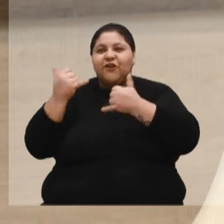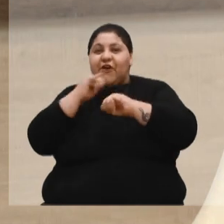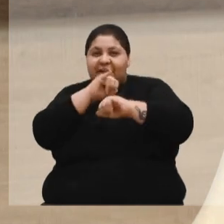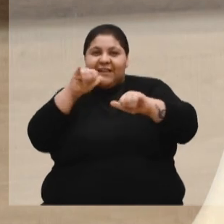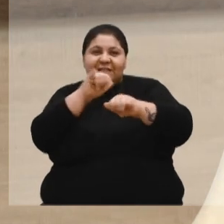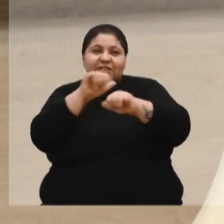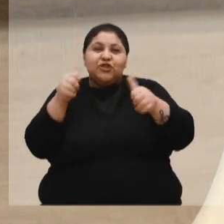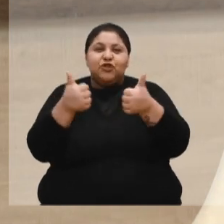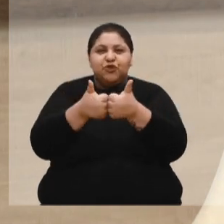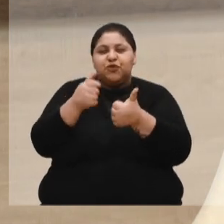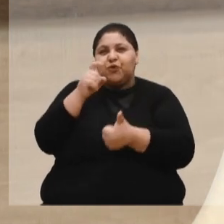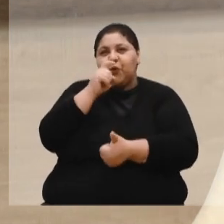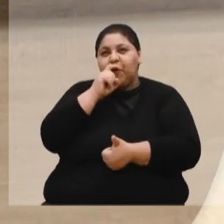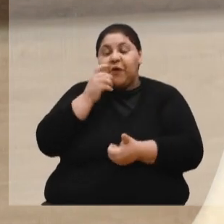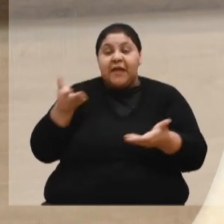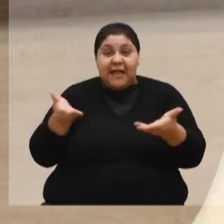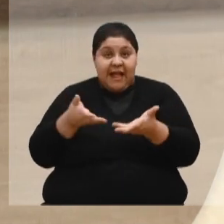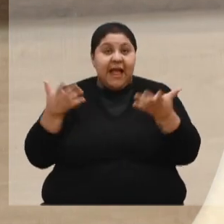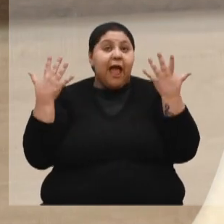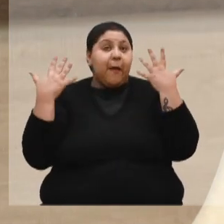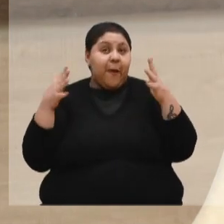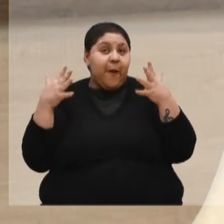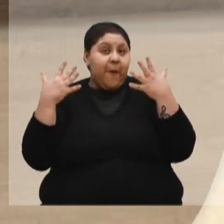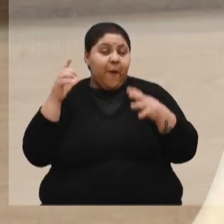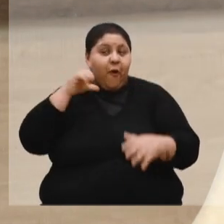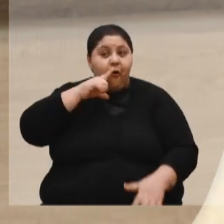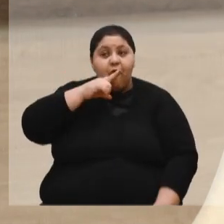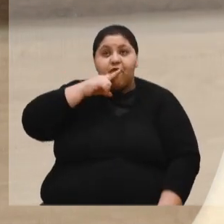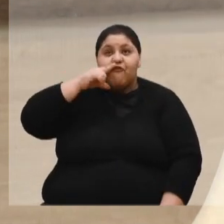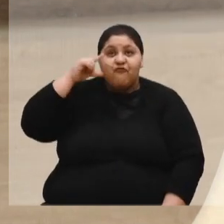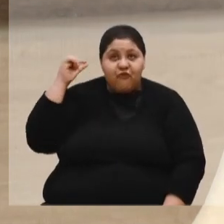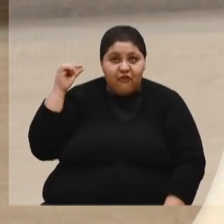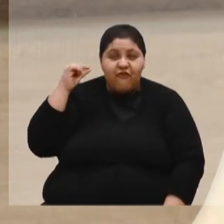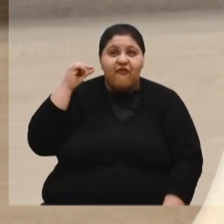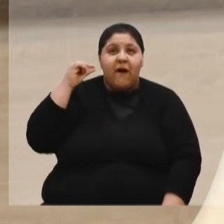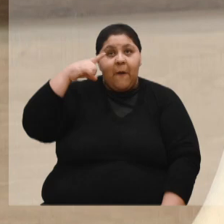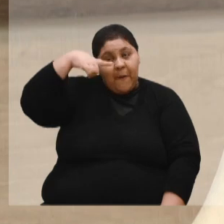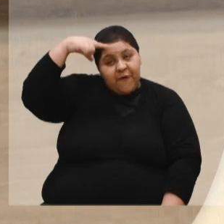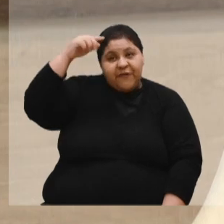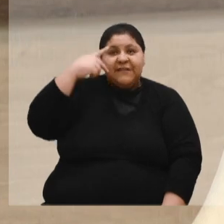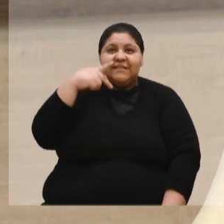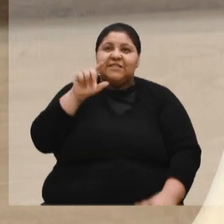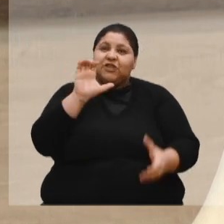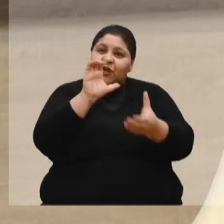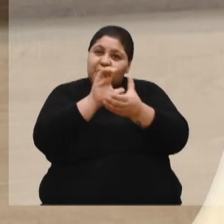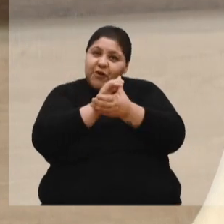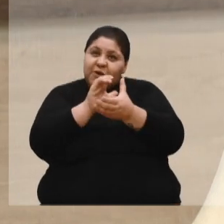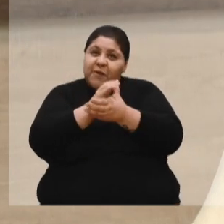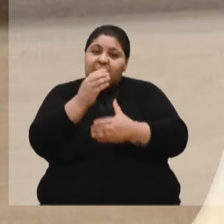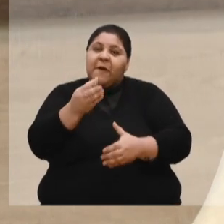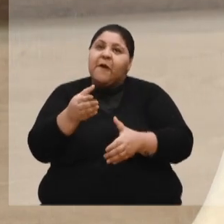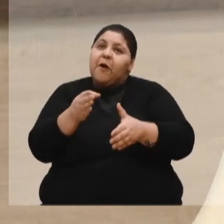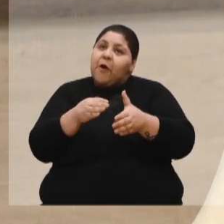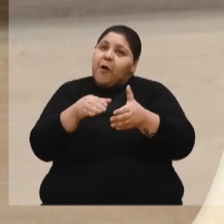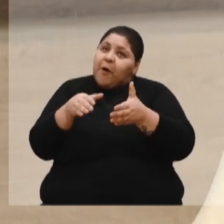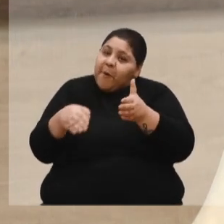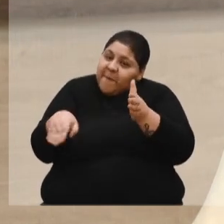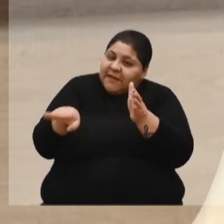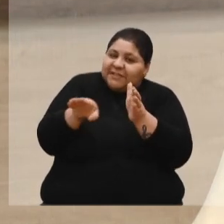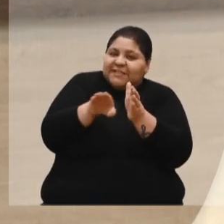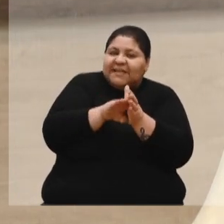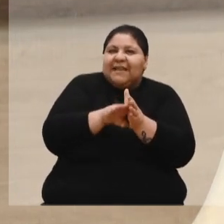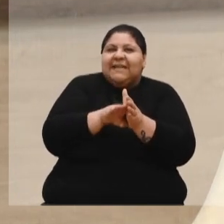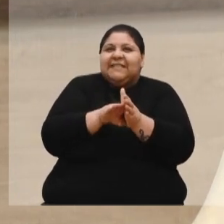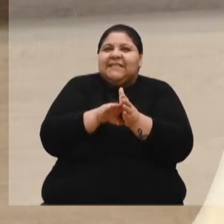contando histórias com o Fábio. A gente quer parabenizar o Fábio e a sua esposa, a Júlia, pela vinda